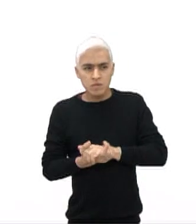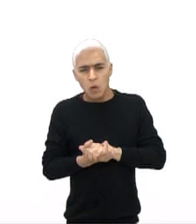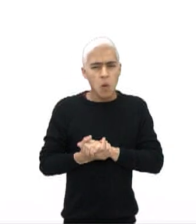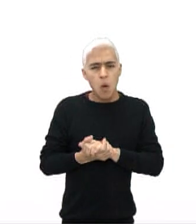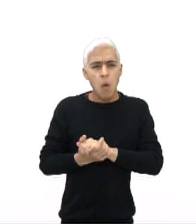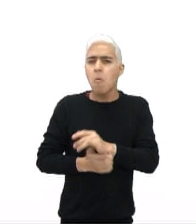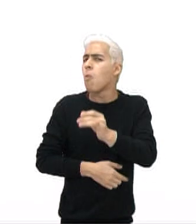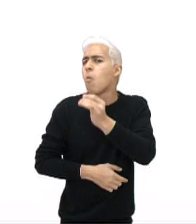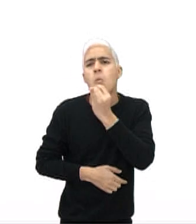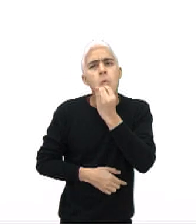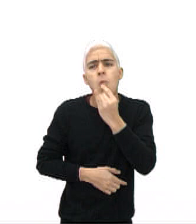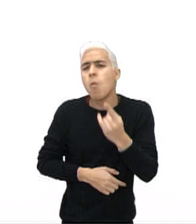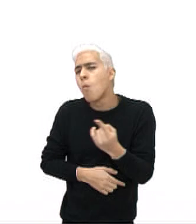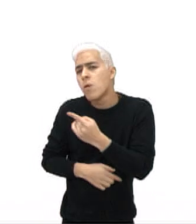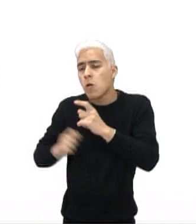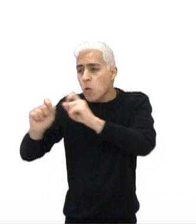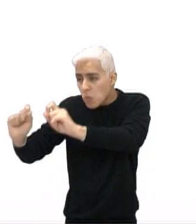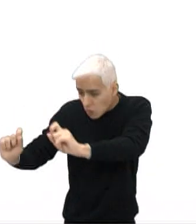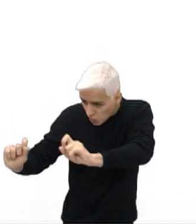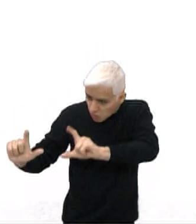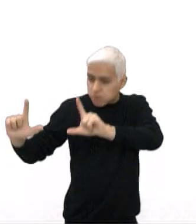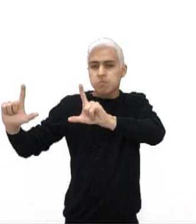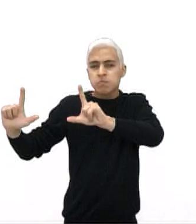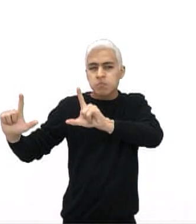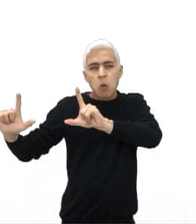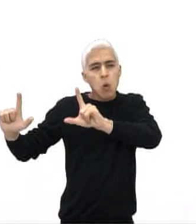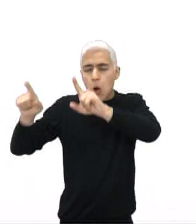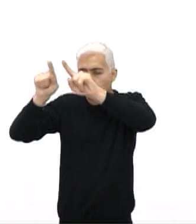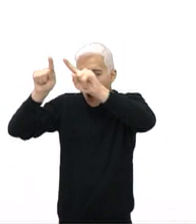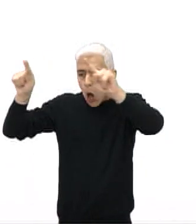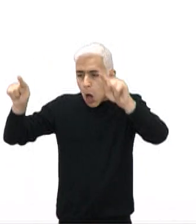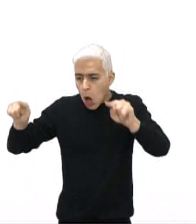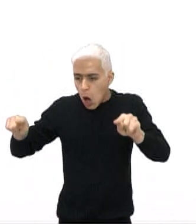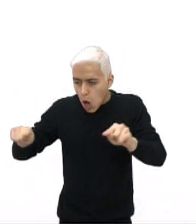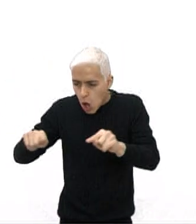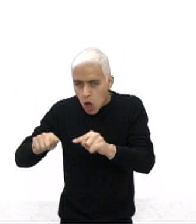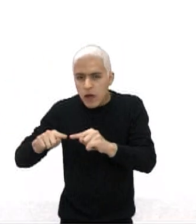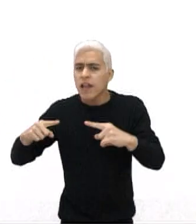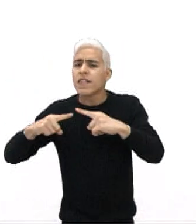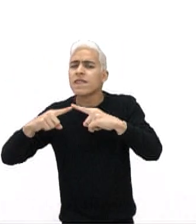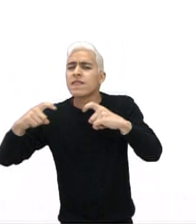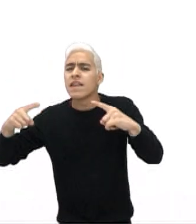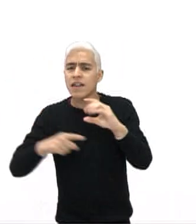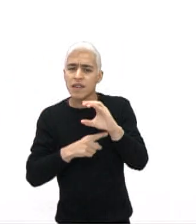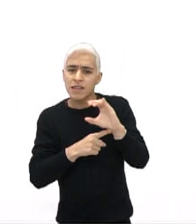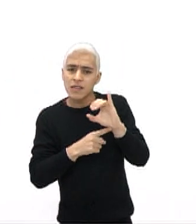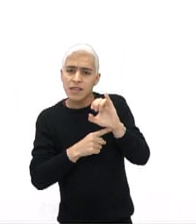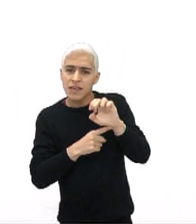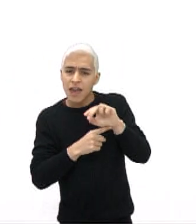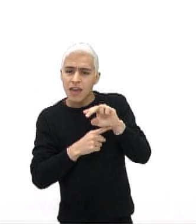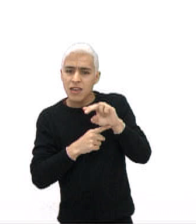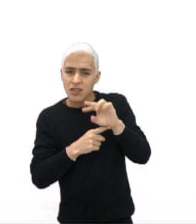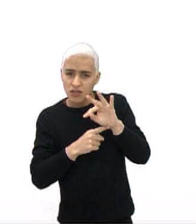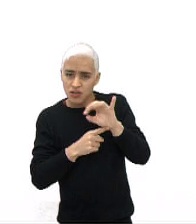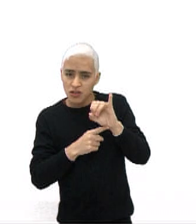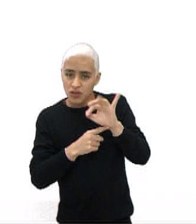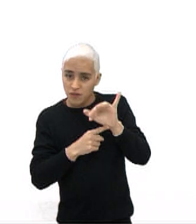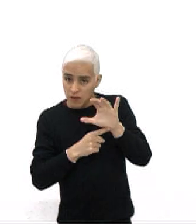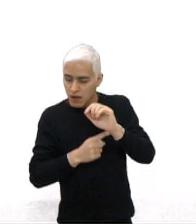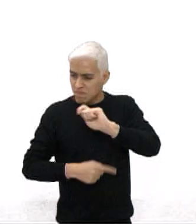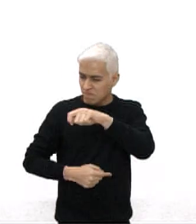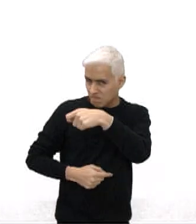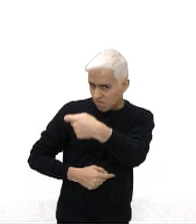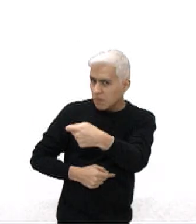um exemplo. Eu tenho uma revista científica. Esta, no caso, é a Literartes, revista